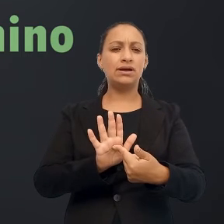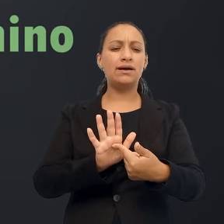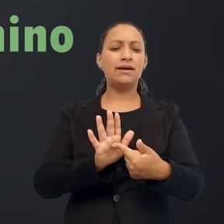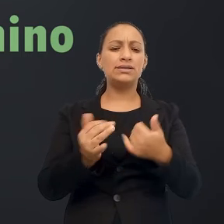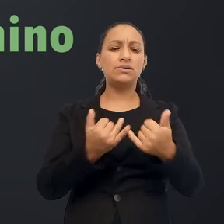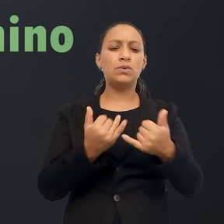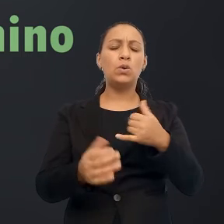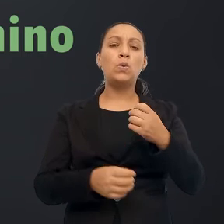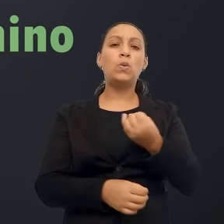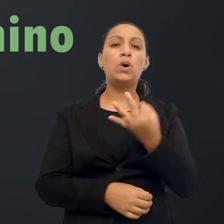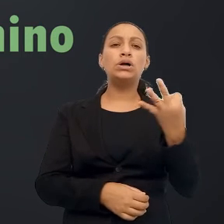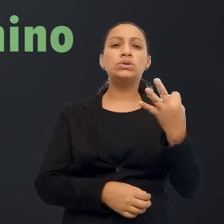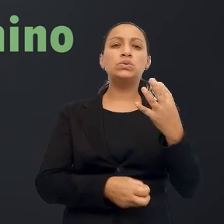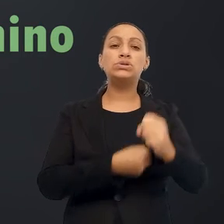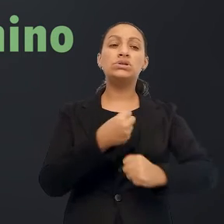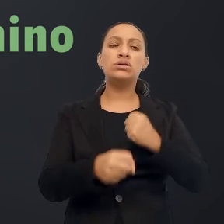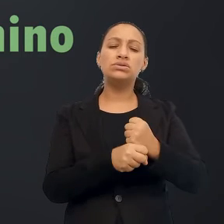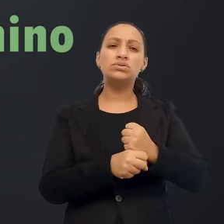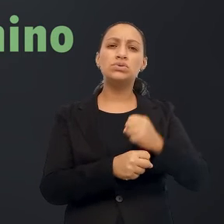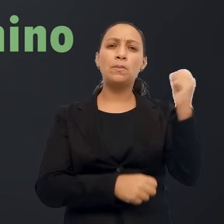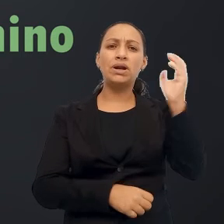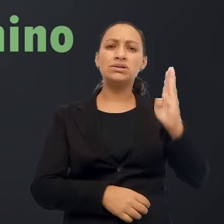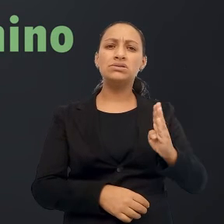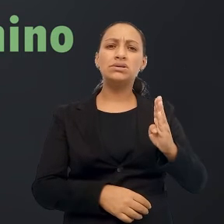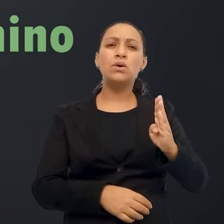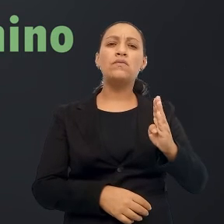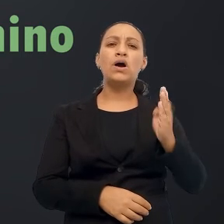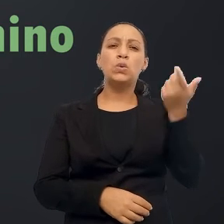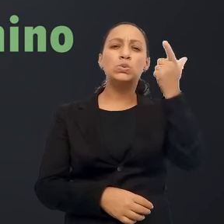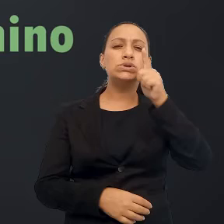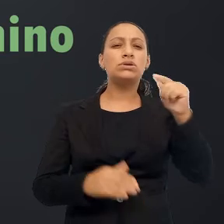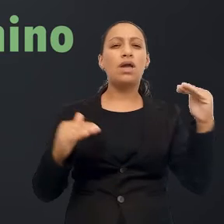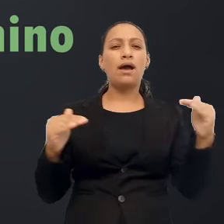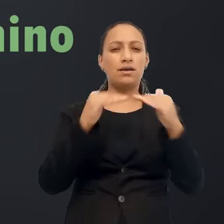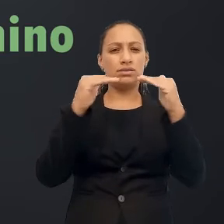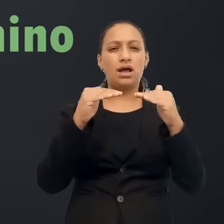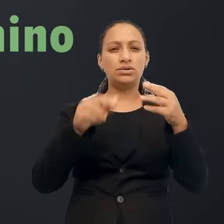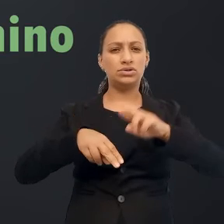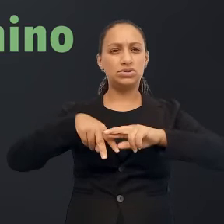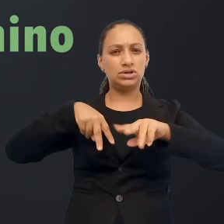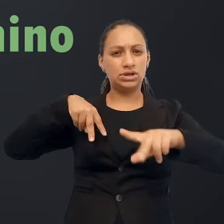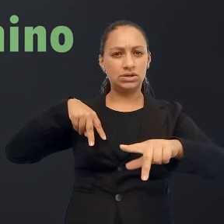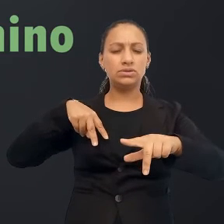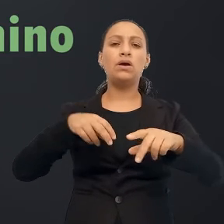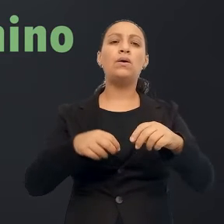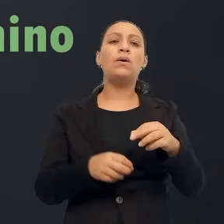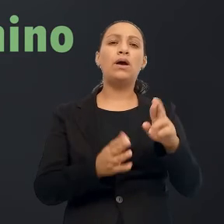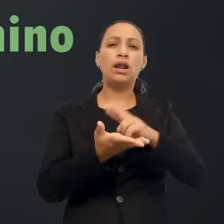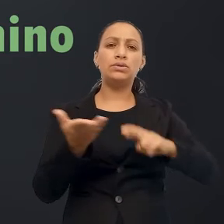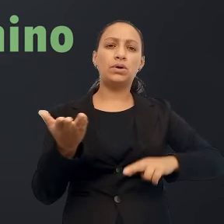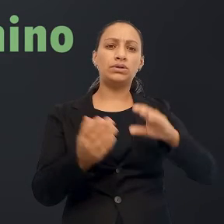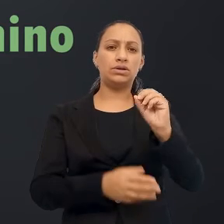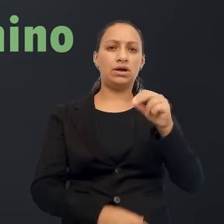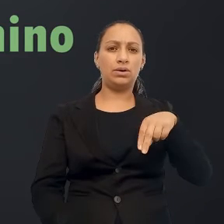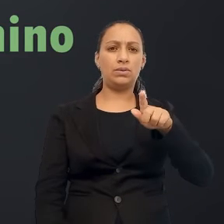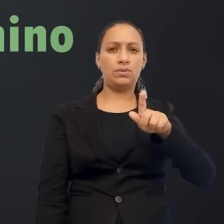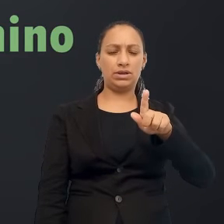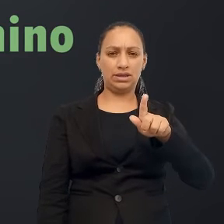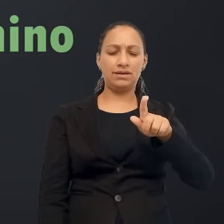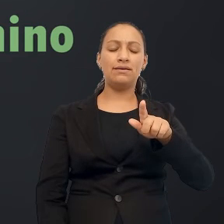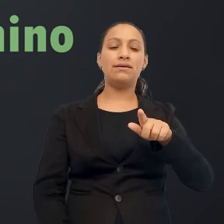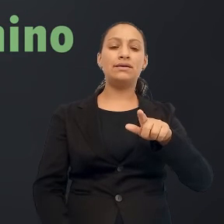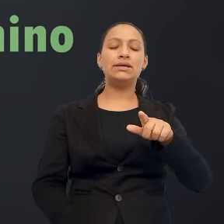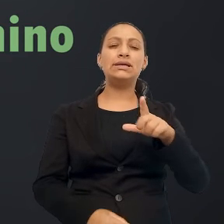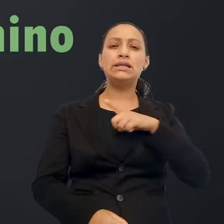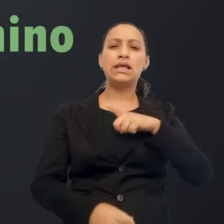o Brasil vai levar para alcançar a equidade de gênero. O relatório da ONG Fórum Econômico Mundial, que eu citei na abertura do